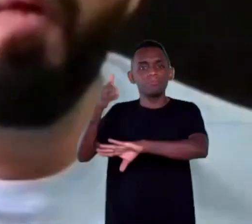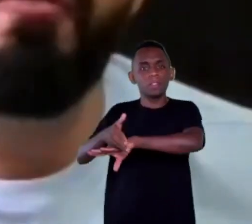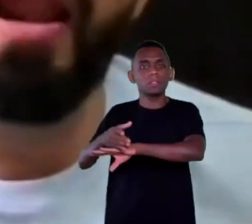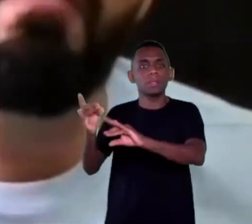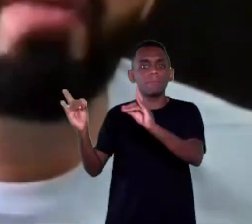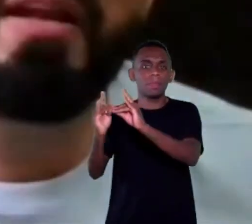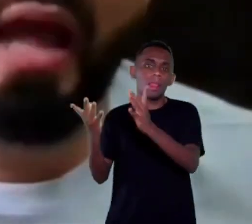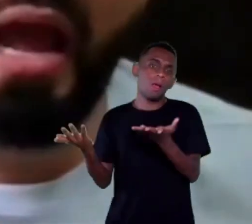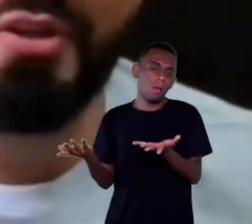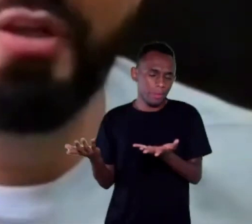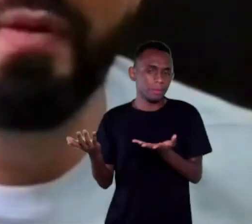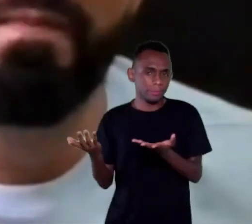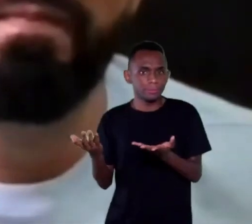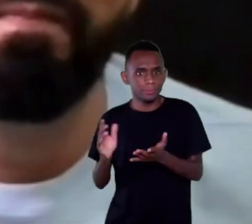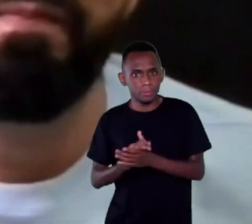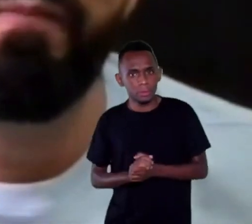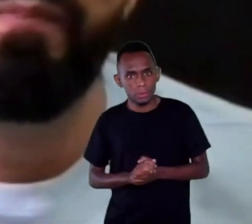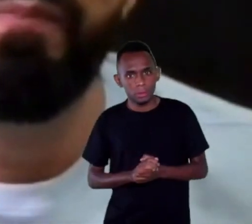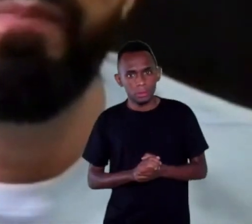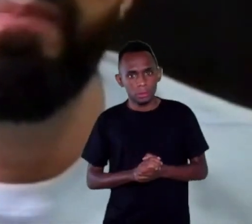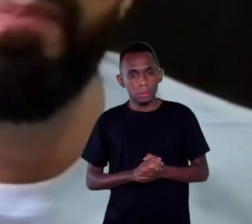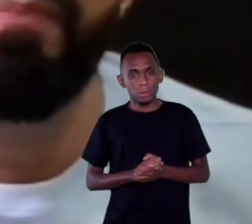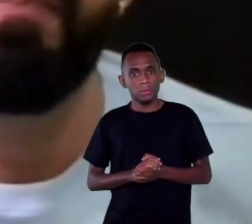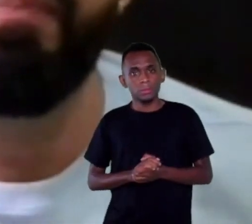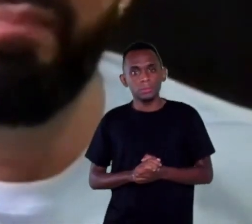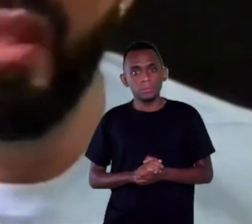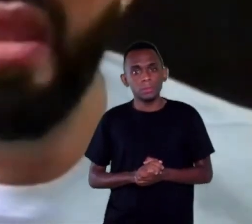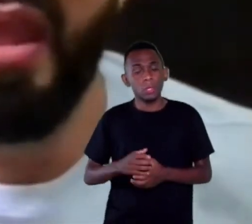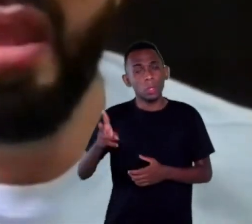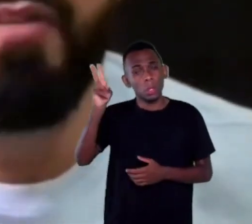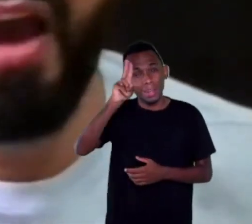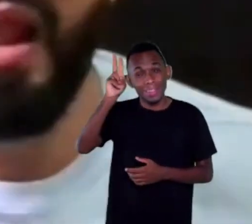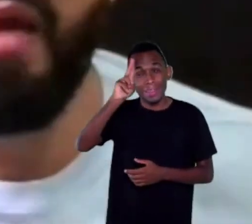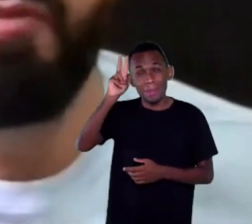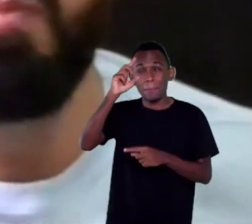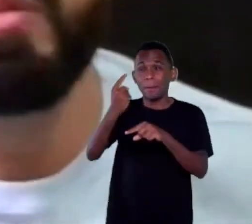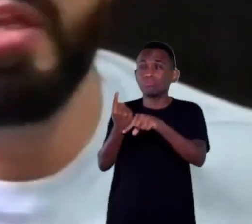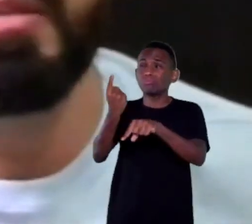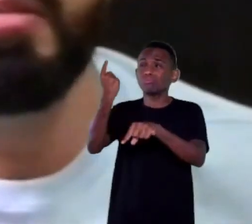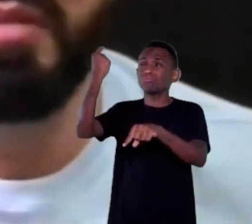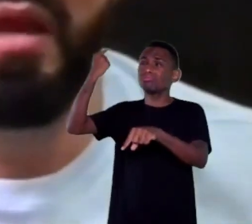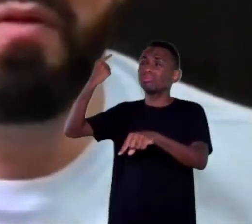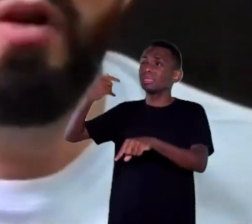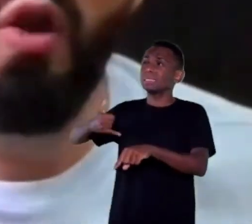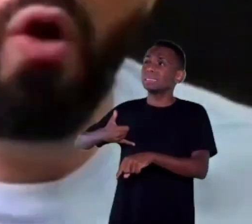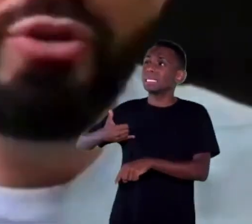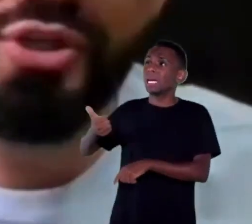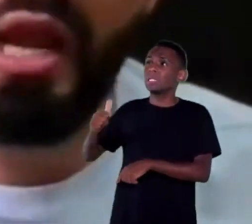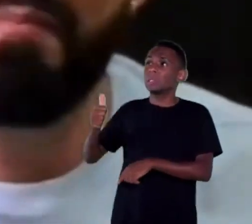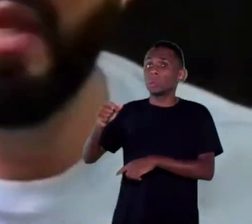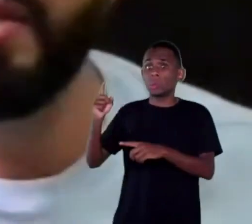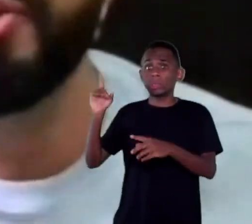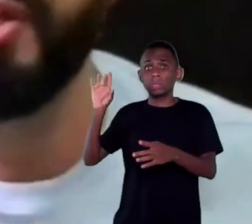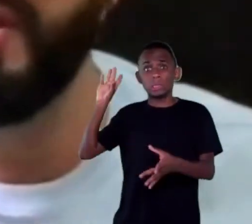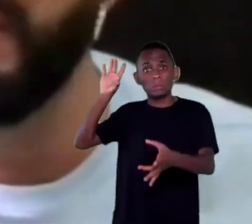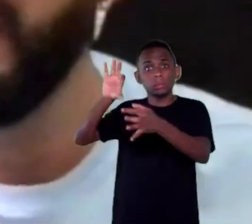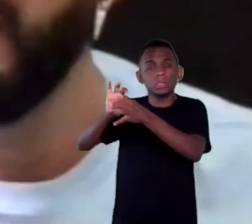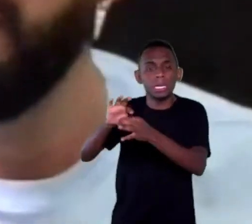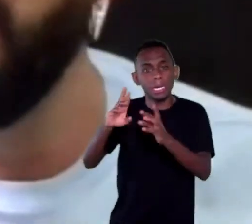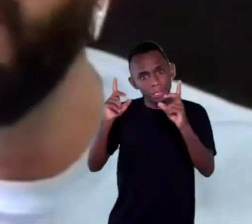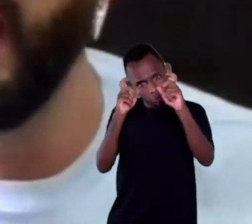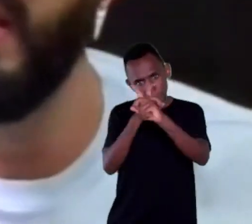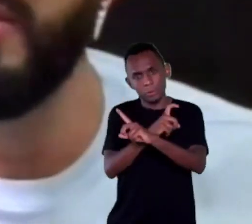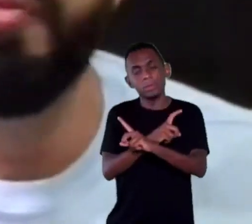vamos falar a verdade. Acionar essas memórias é meio difícil também, né? Vamos ser sinceros. Logicamente